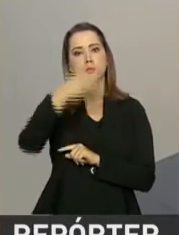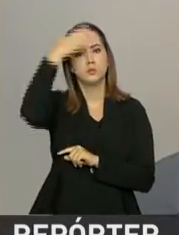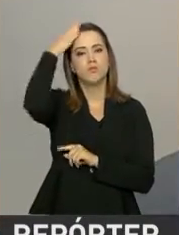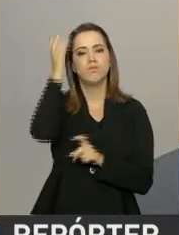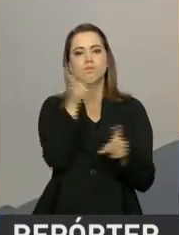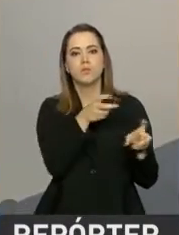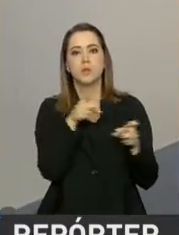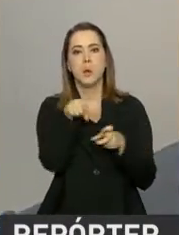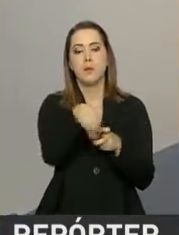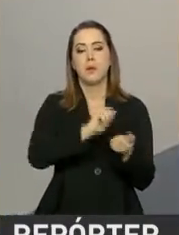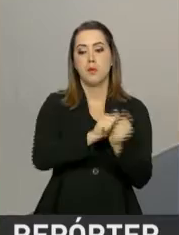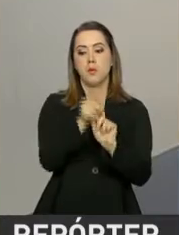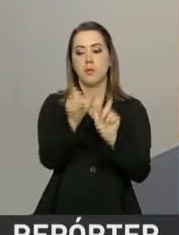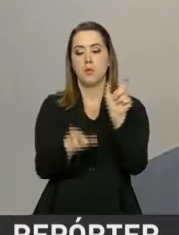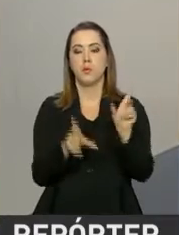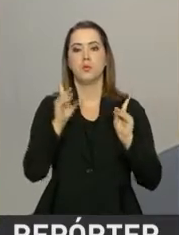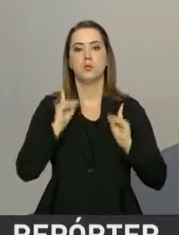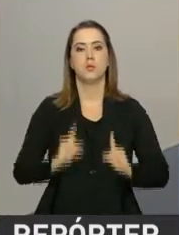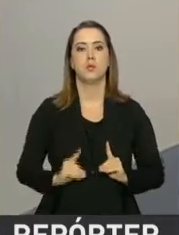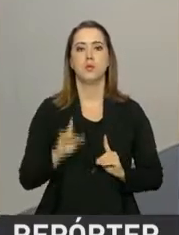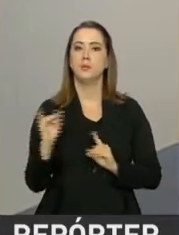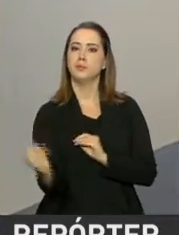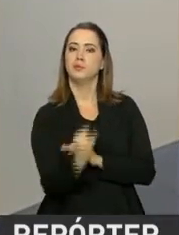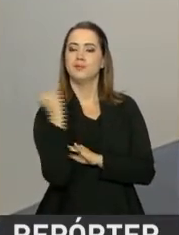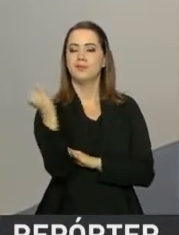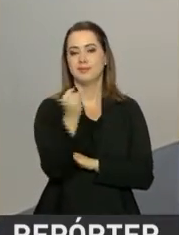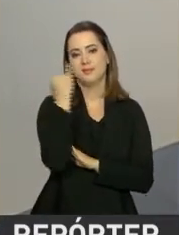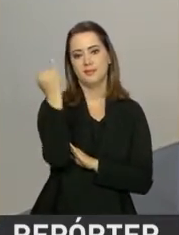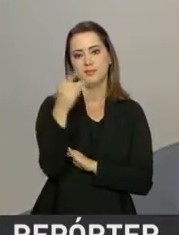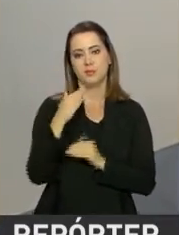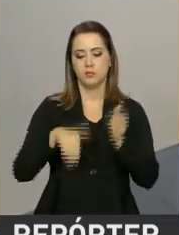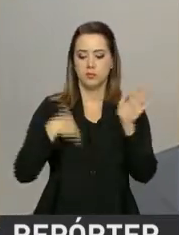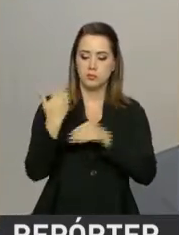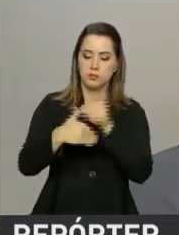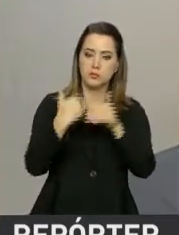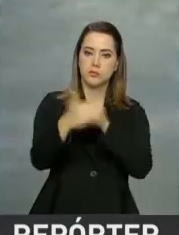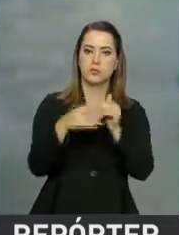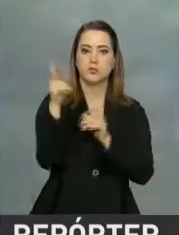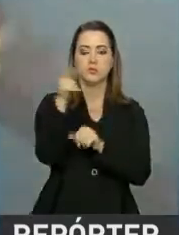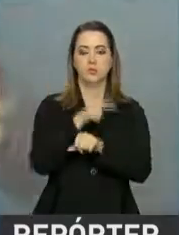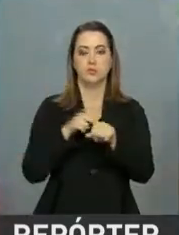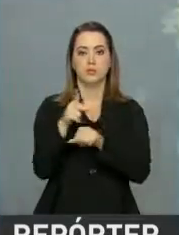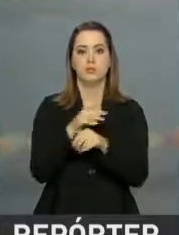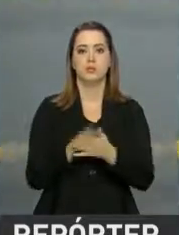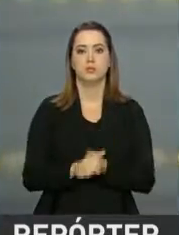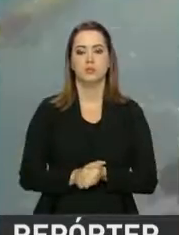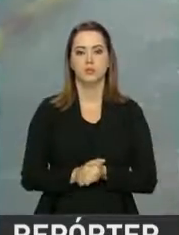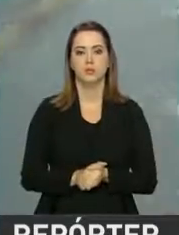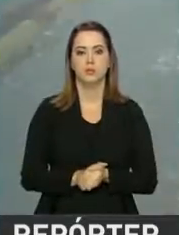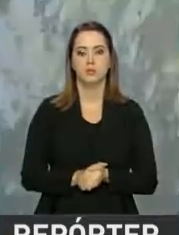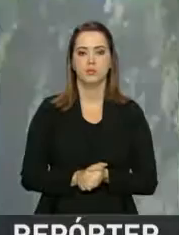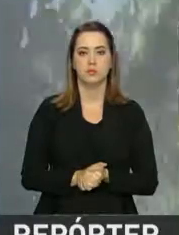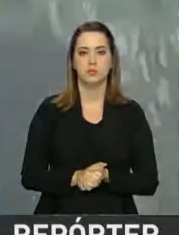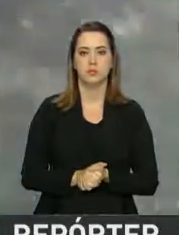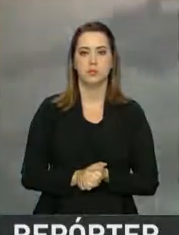esporte paralímpico e os exemplos que ele traga fundamentais para o desenvolvimento do país e